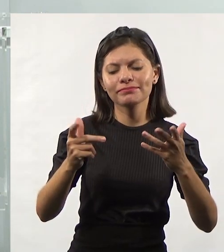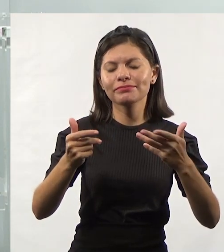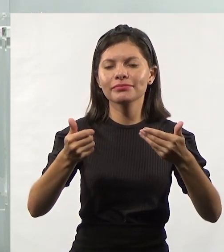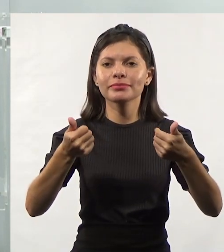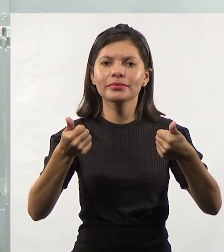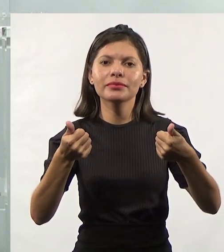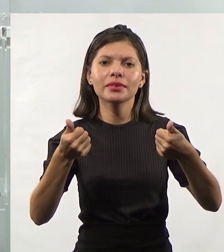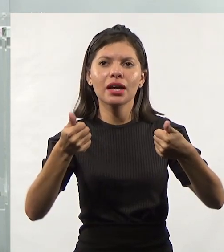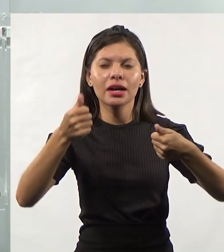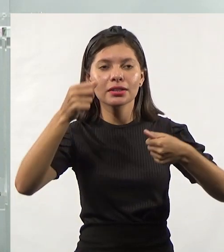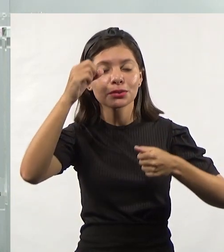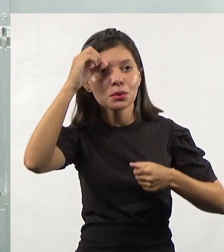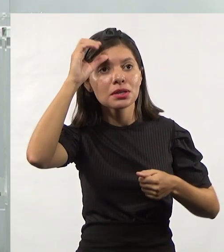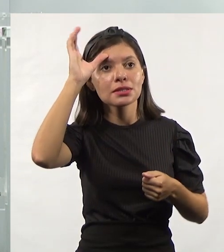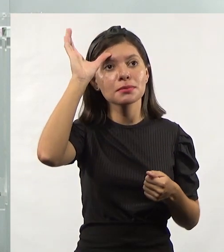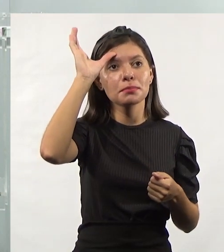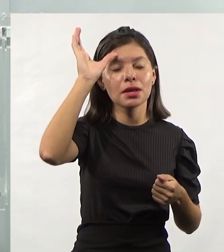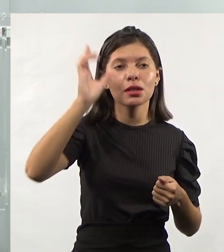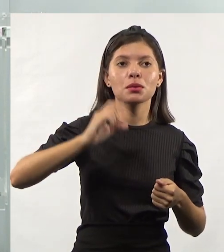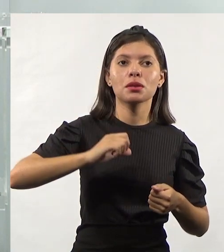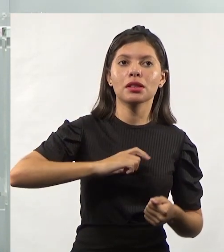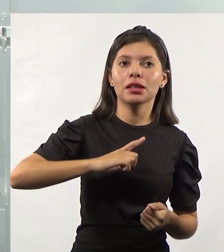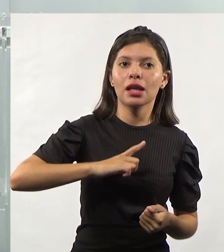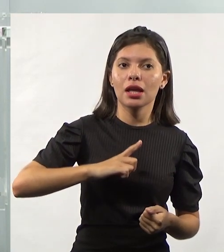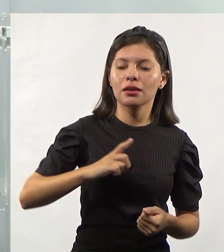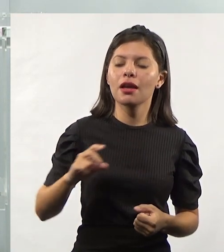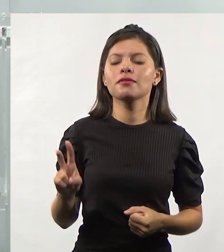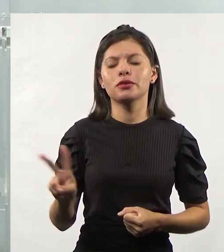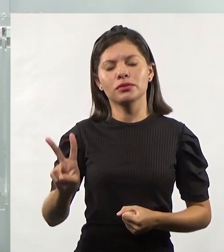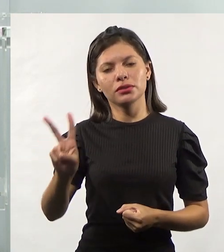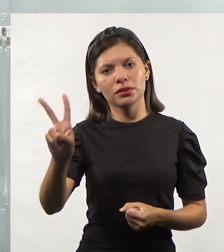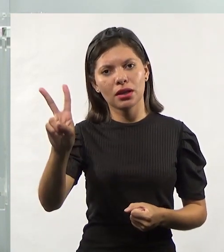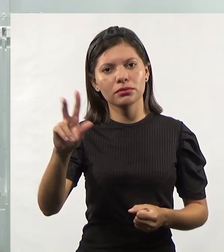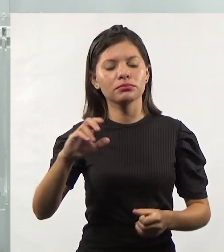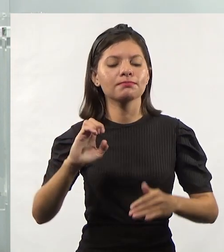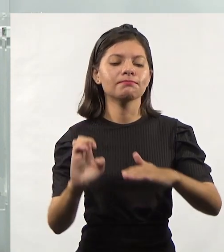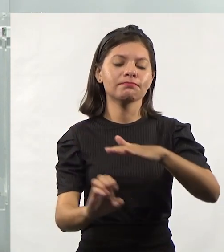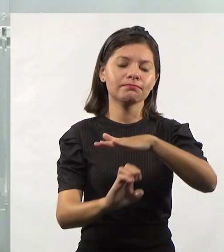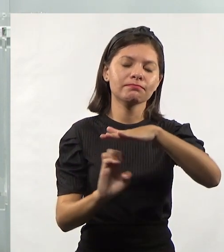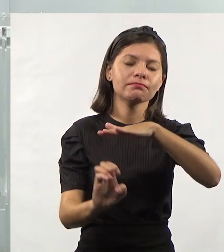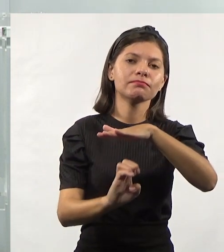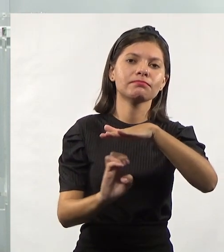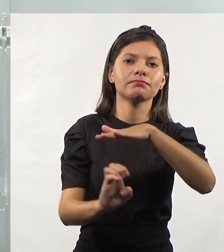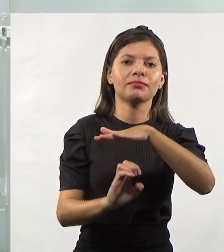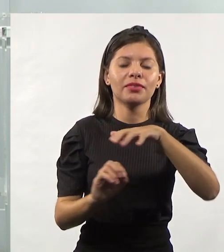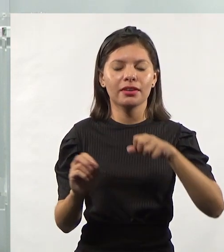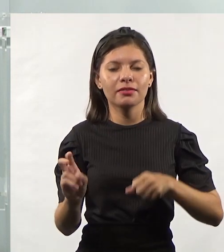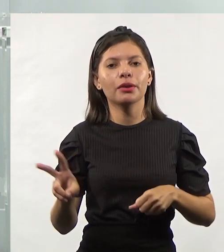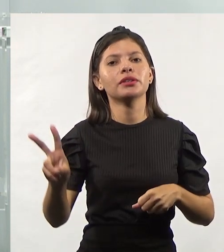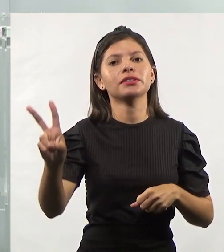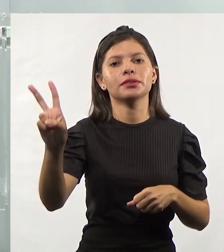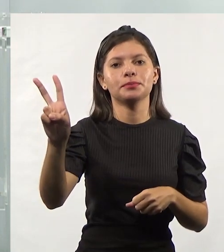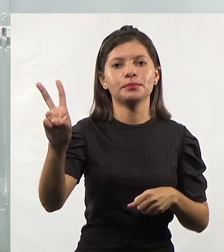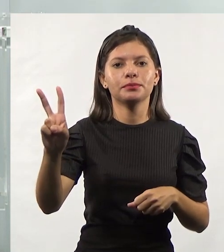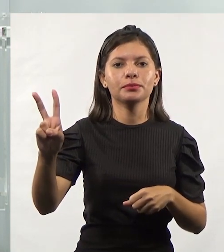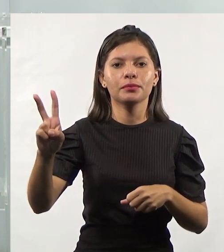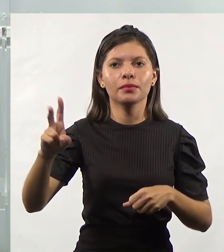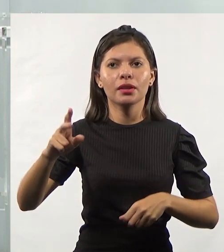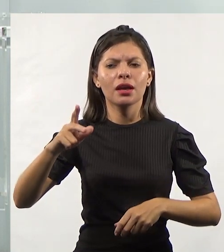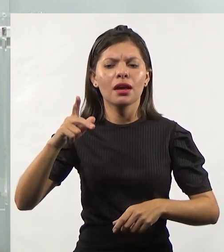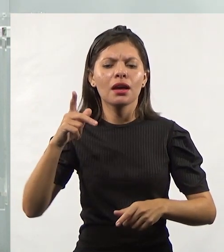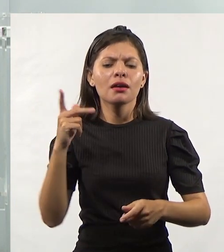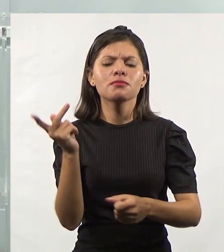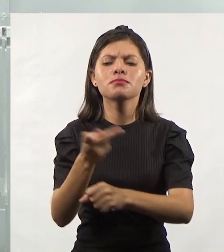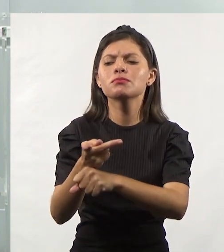si, as competências, as habilidades, os conhecimentos que ele tem, é muito valorizado pelas organizações. Elas, às vezes,